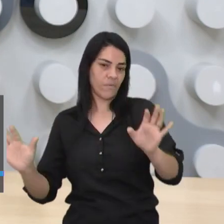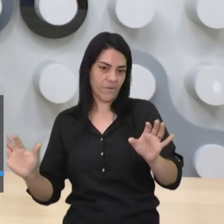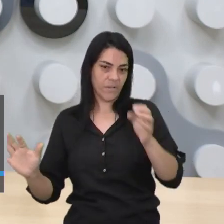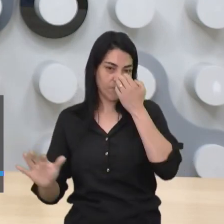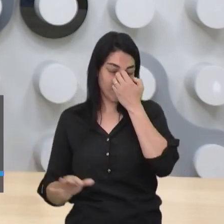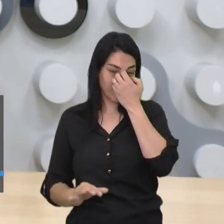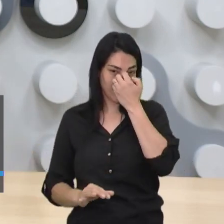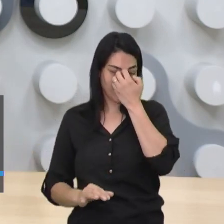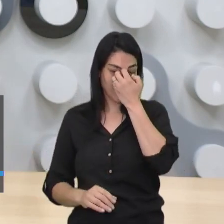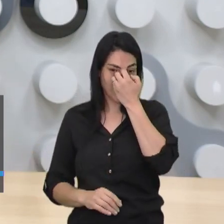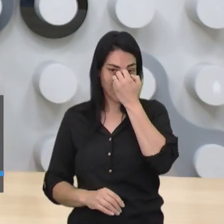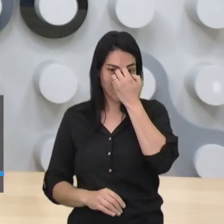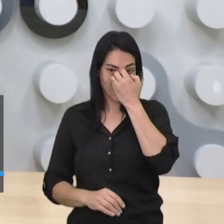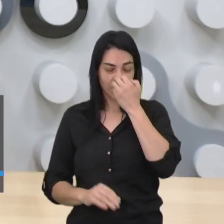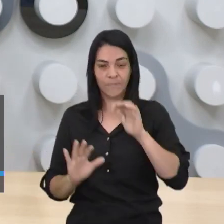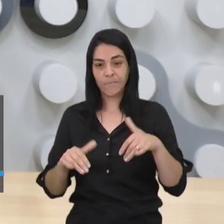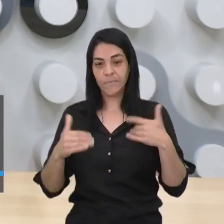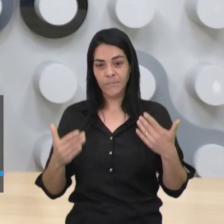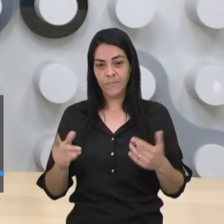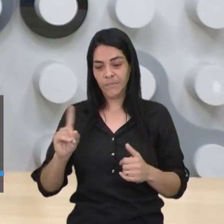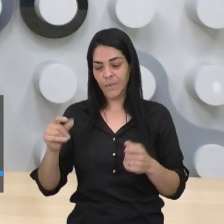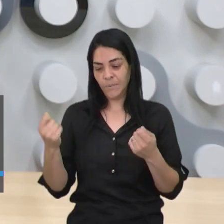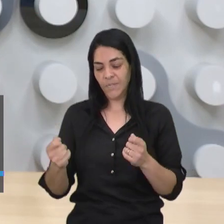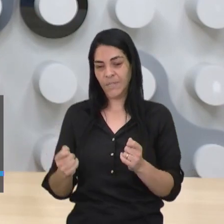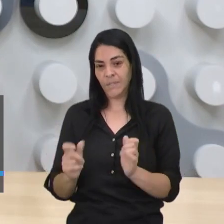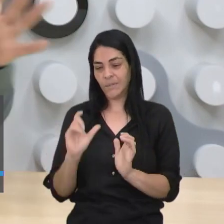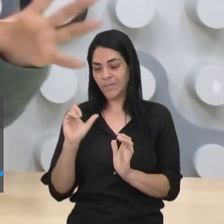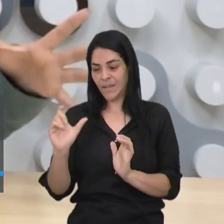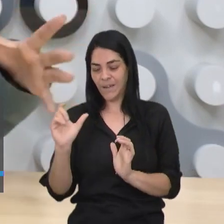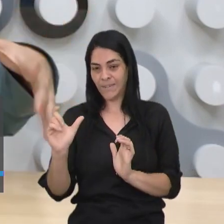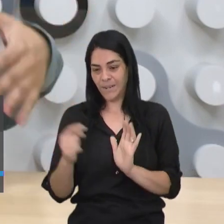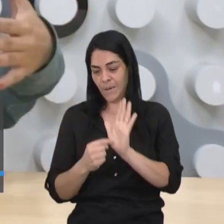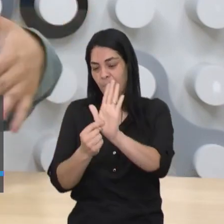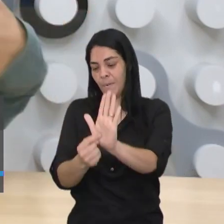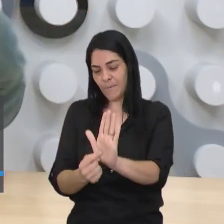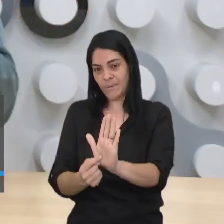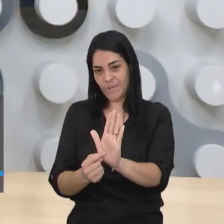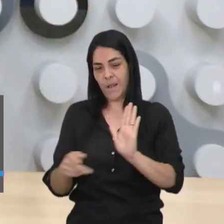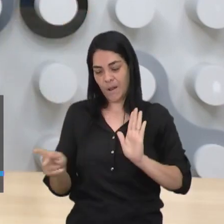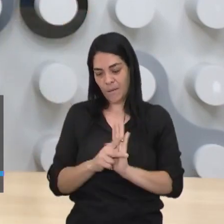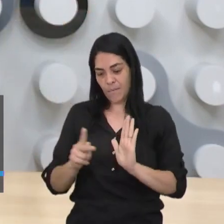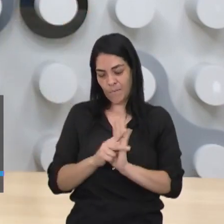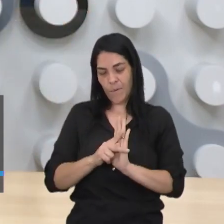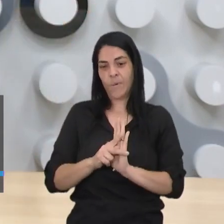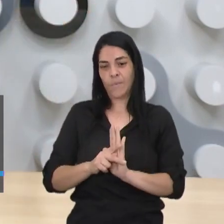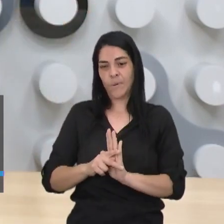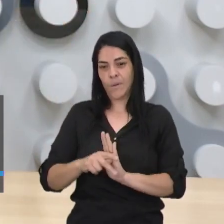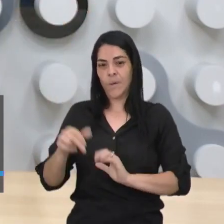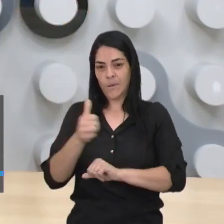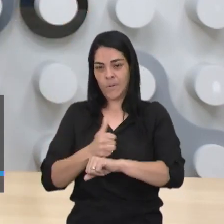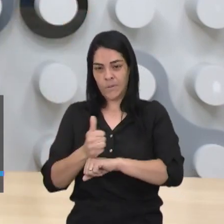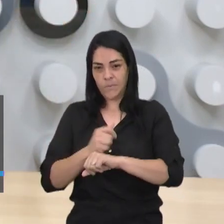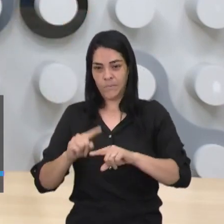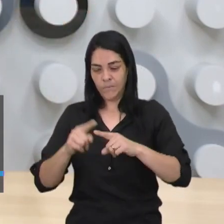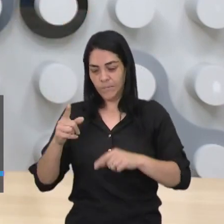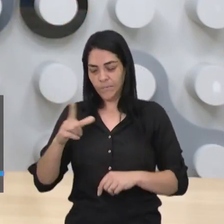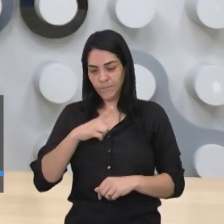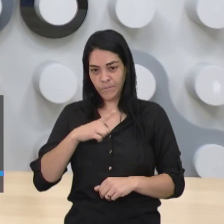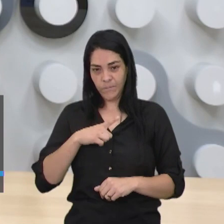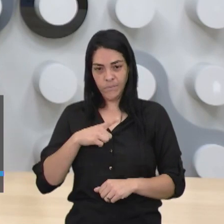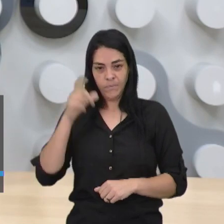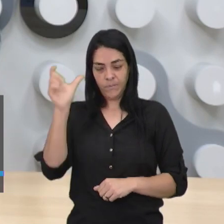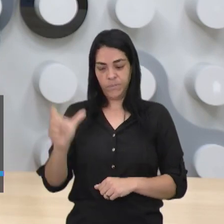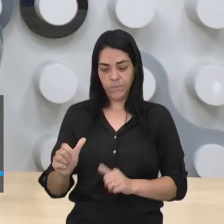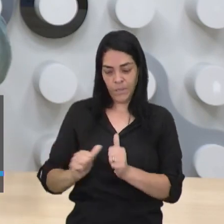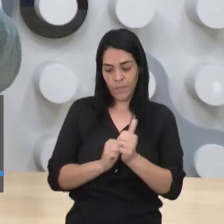aí, nessa questão, eu não preciso dar carteirinha específica, mas sempre vou ter alguém me acompanhando também de qualquer forma, né?